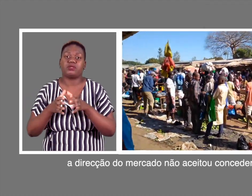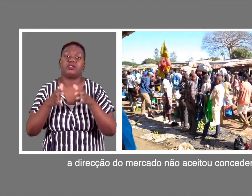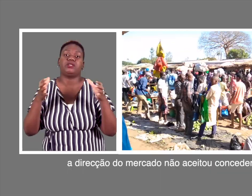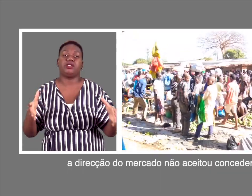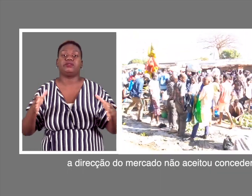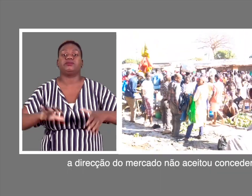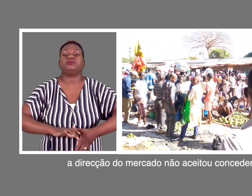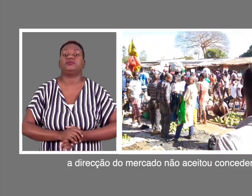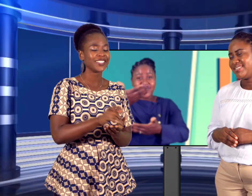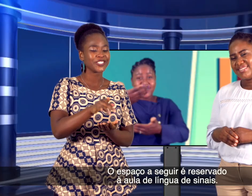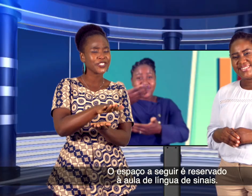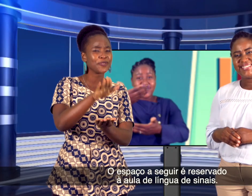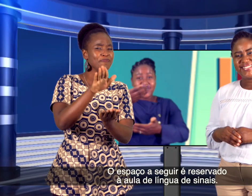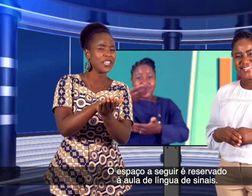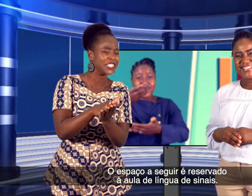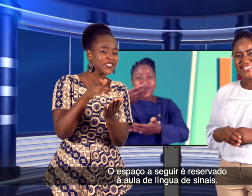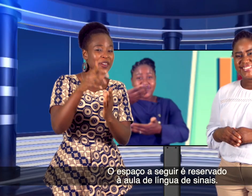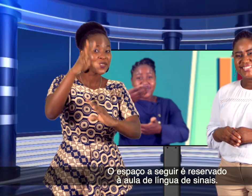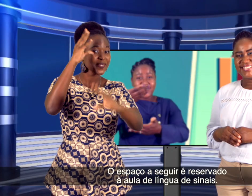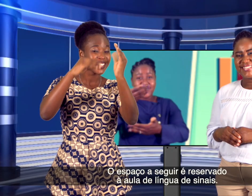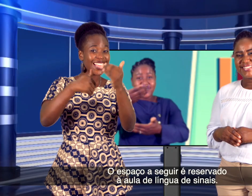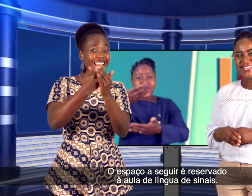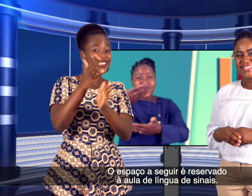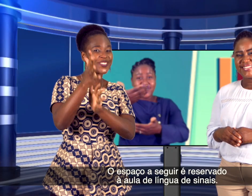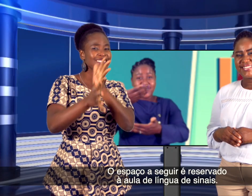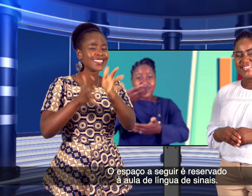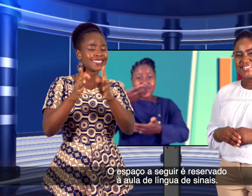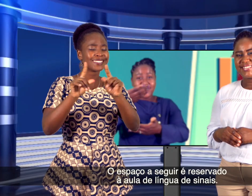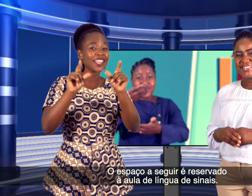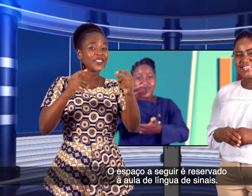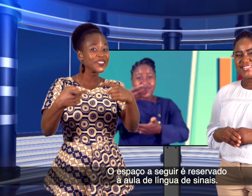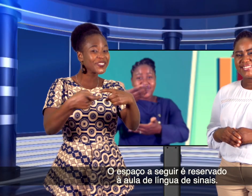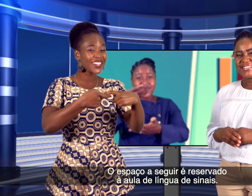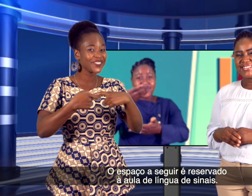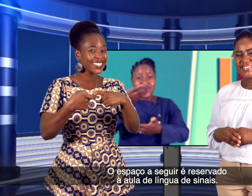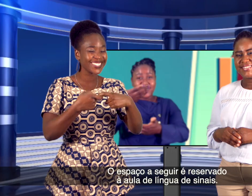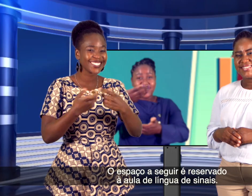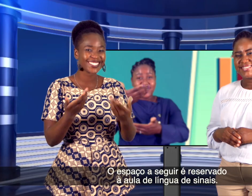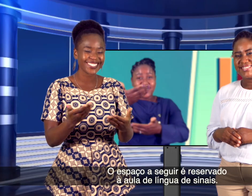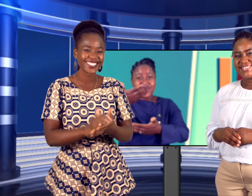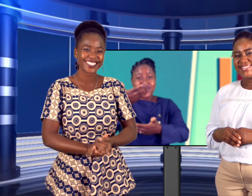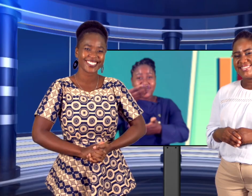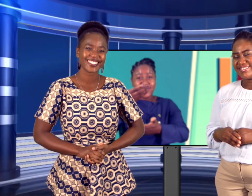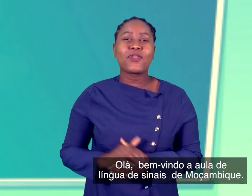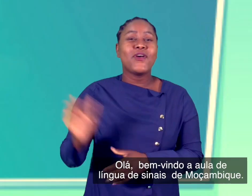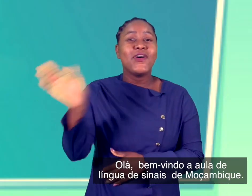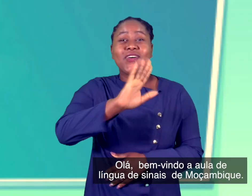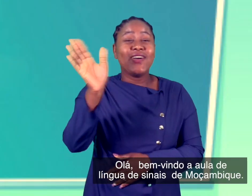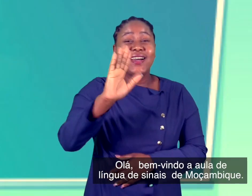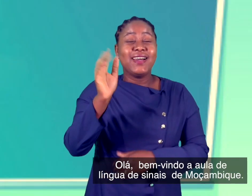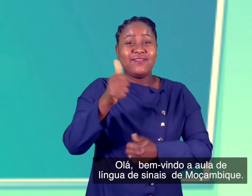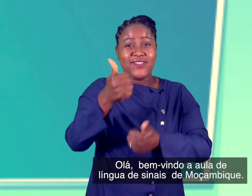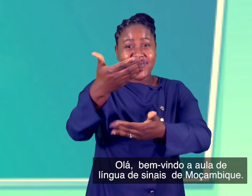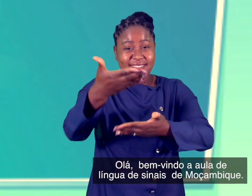entrevista. O espaço a seguir é reservado à aula de língua de sinais. Olá!